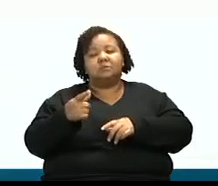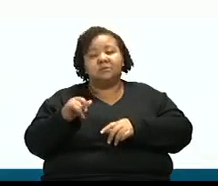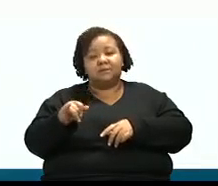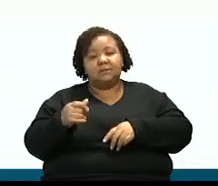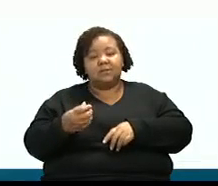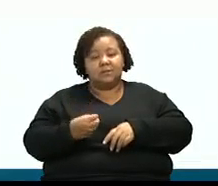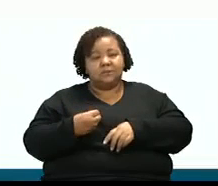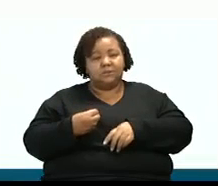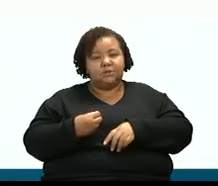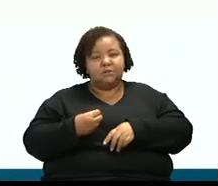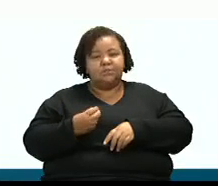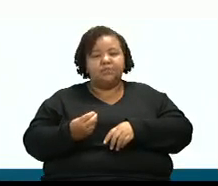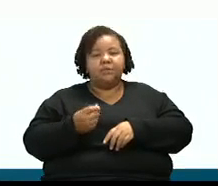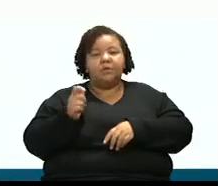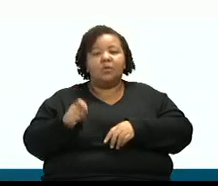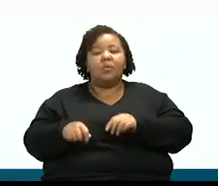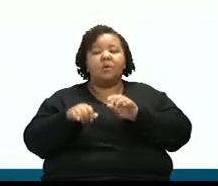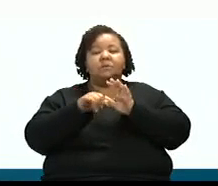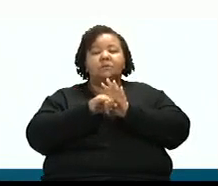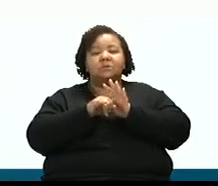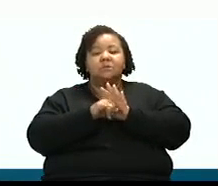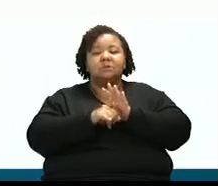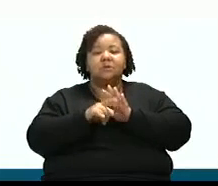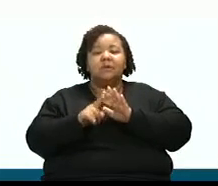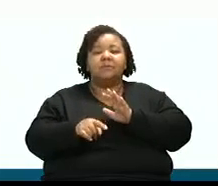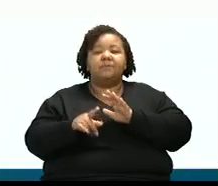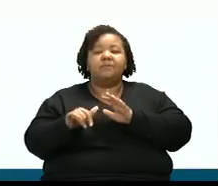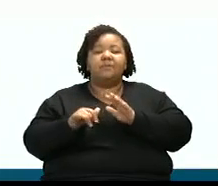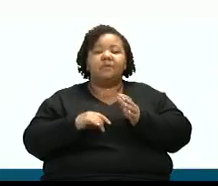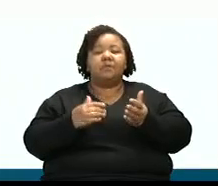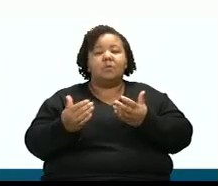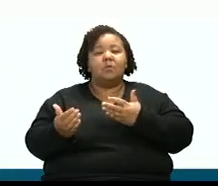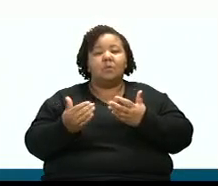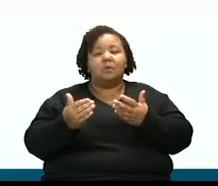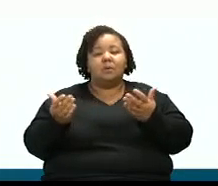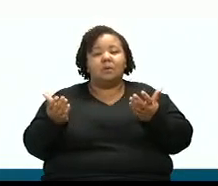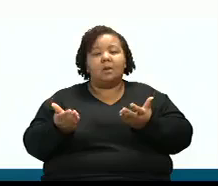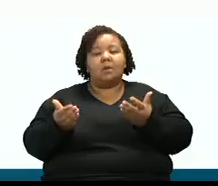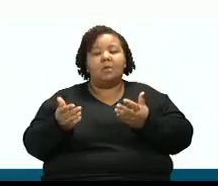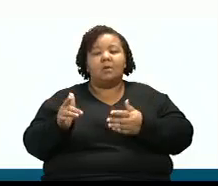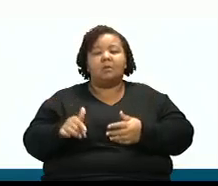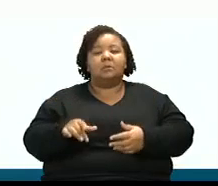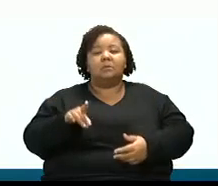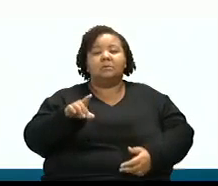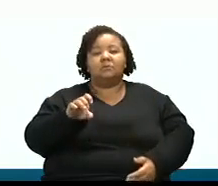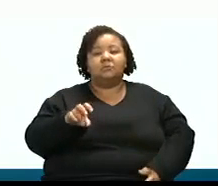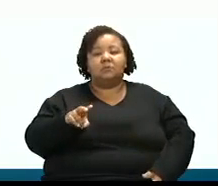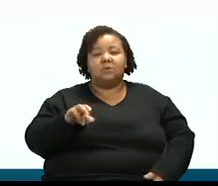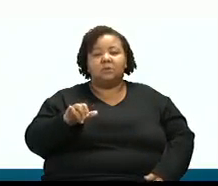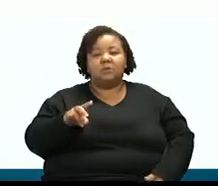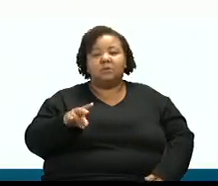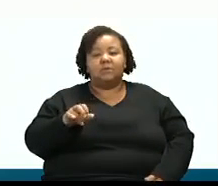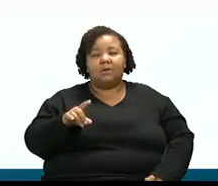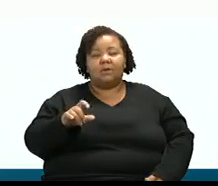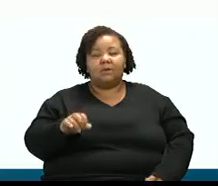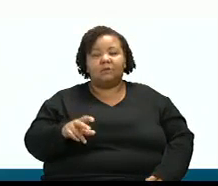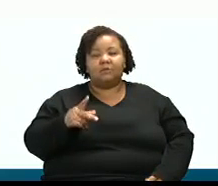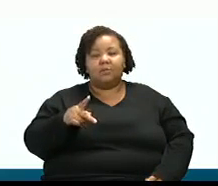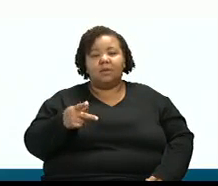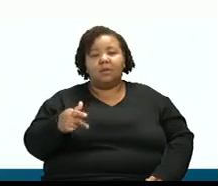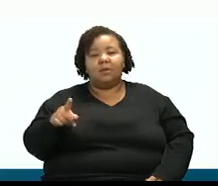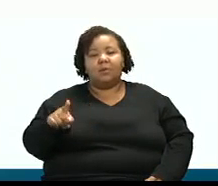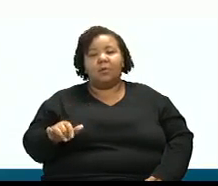existe. Como que eu posso identificá-lo? Eu vou comparar agora com a derivada de p em relação a y, que eu